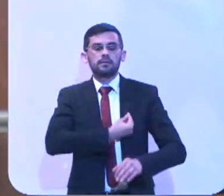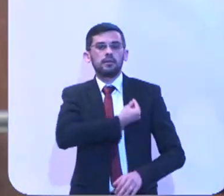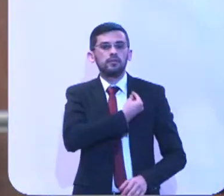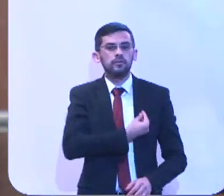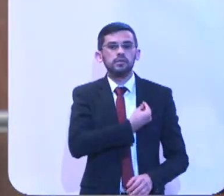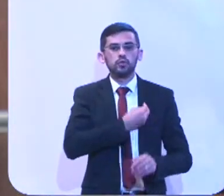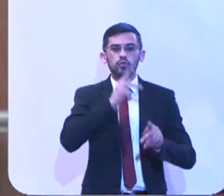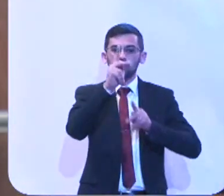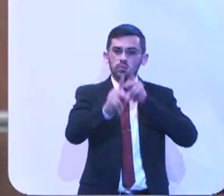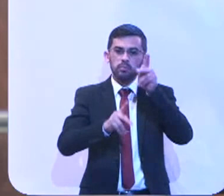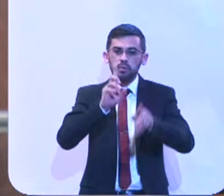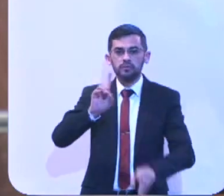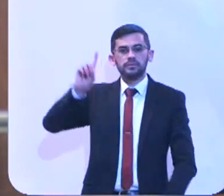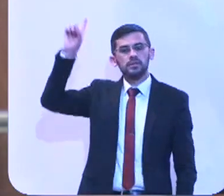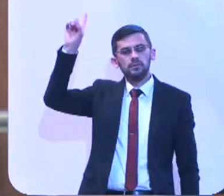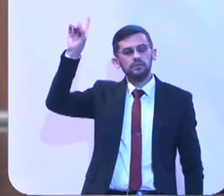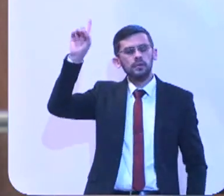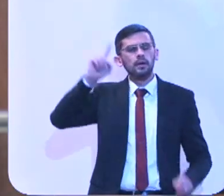Mas depois Deus fala: